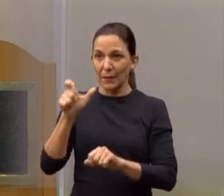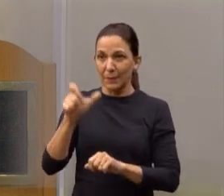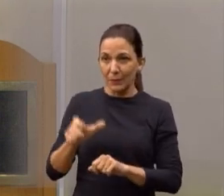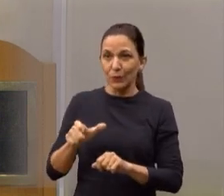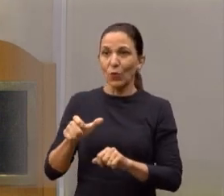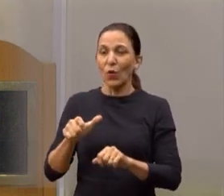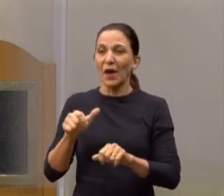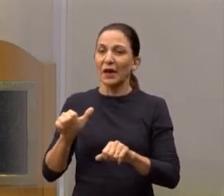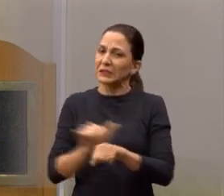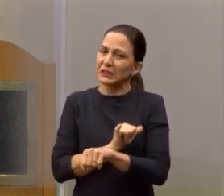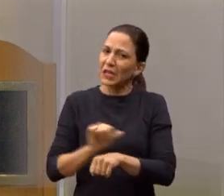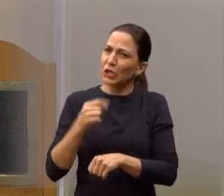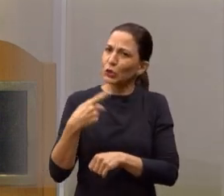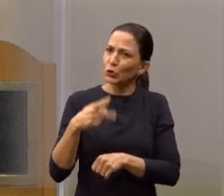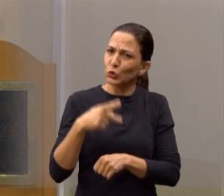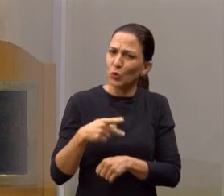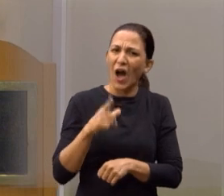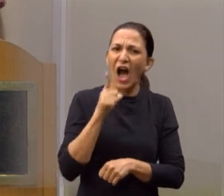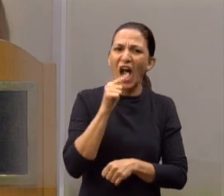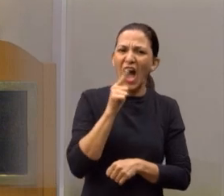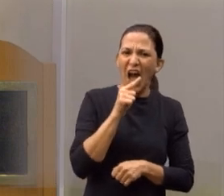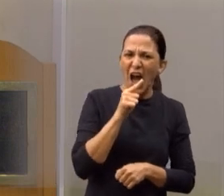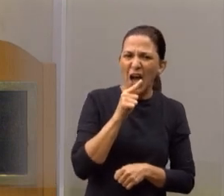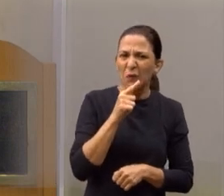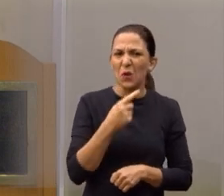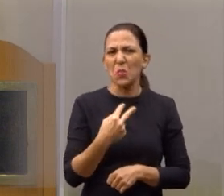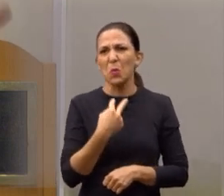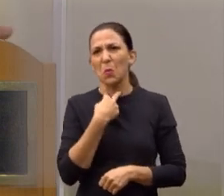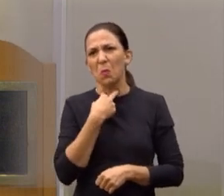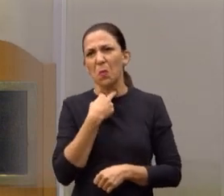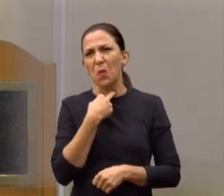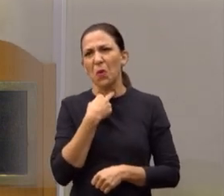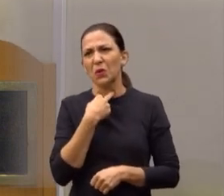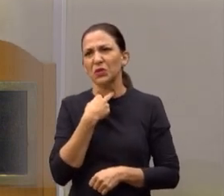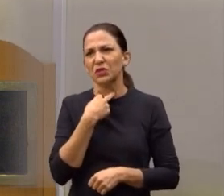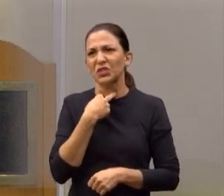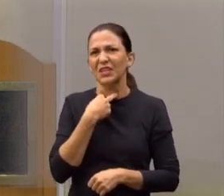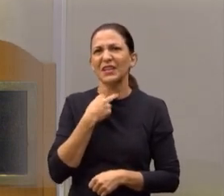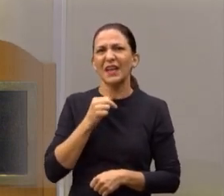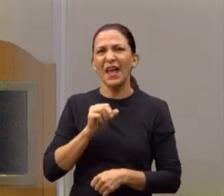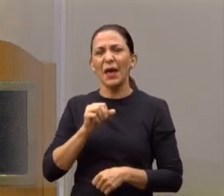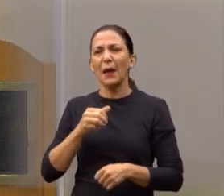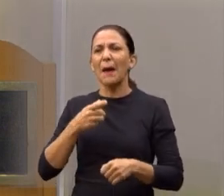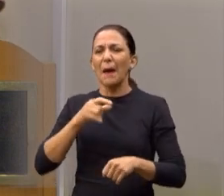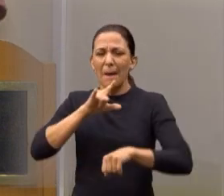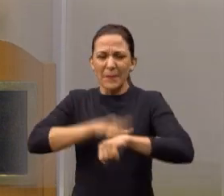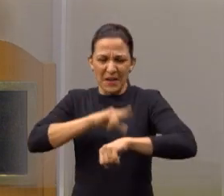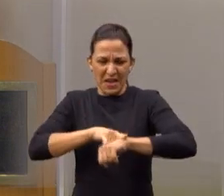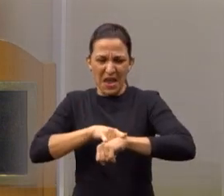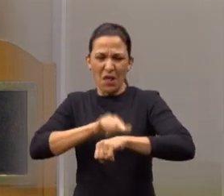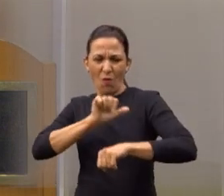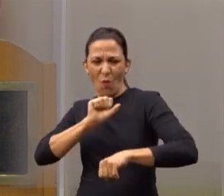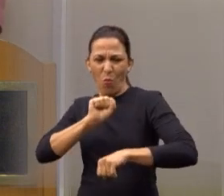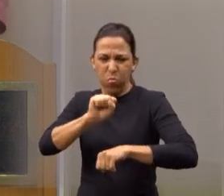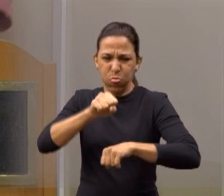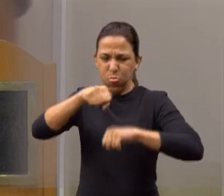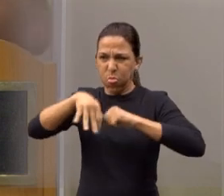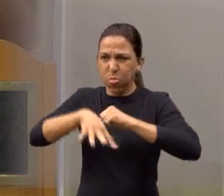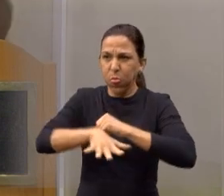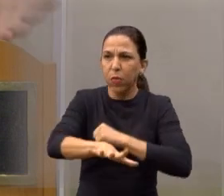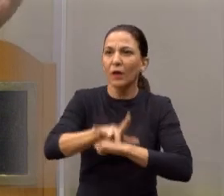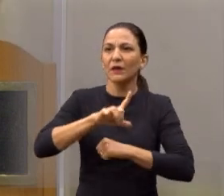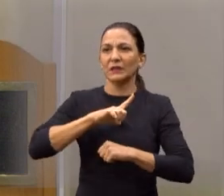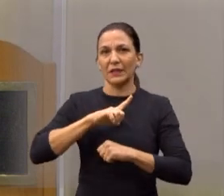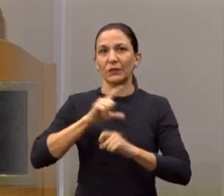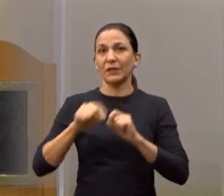de linguagem dizer que a água do dai Não serve nem para descarga não tá ofendendo a gestão política seja